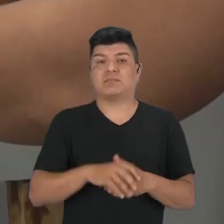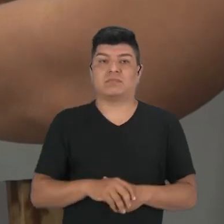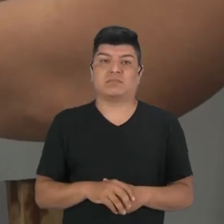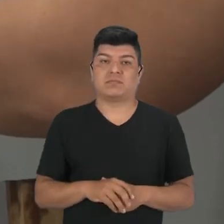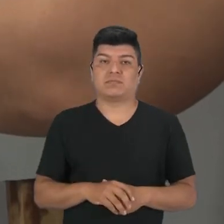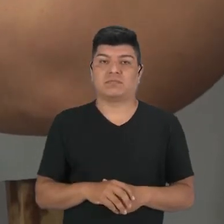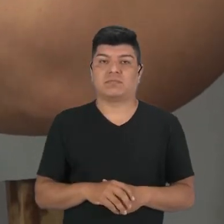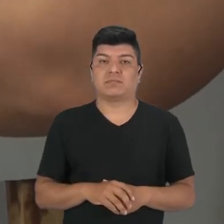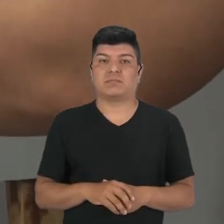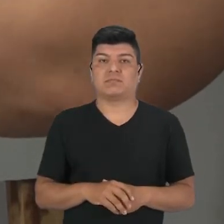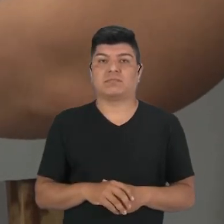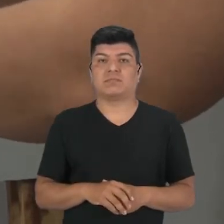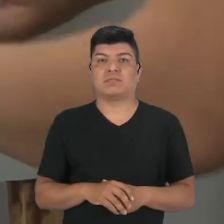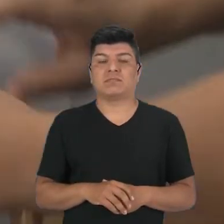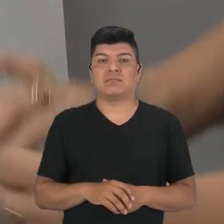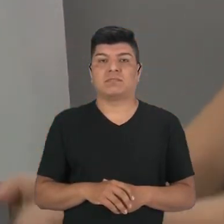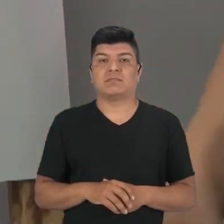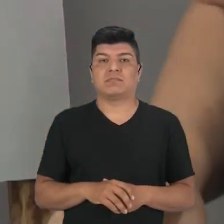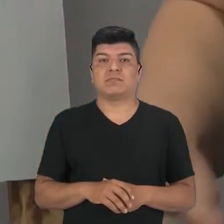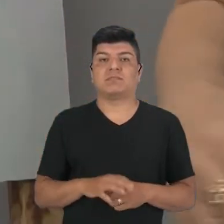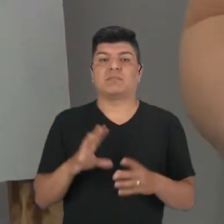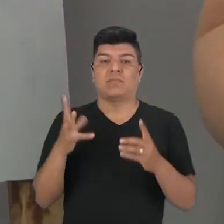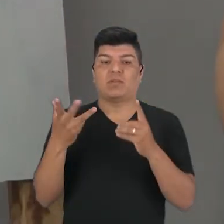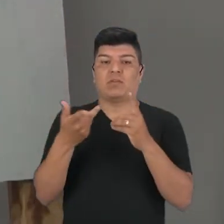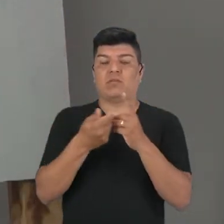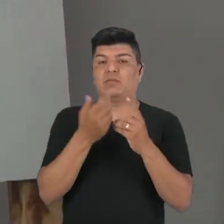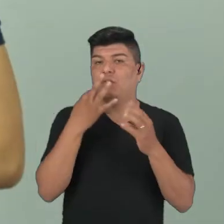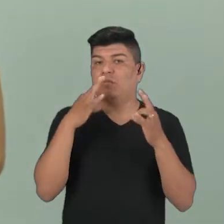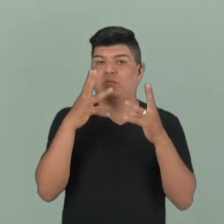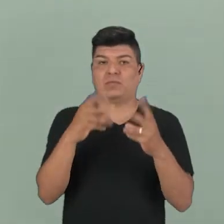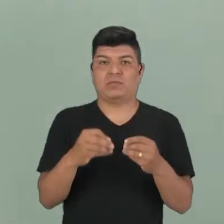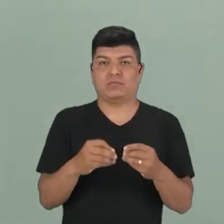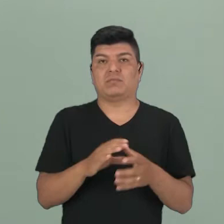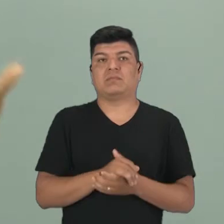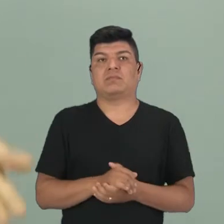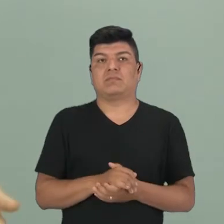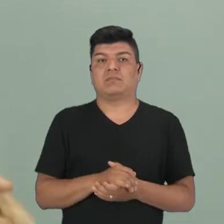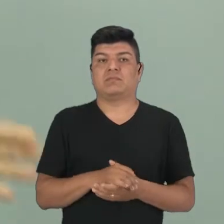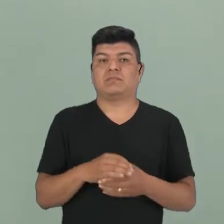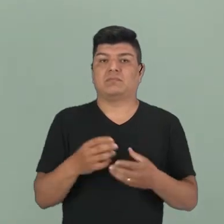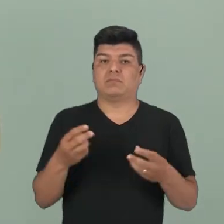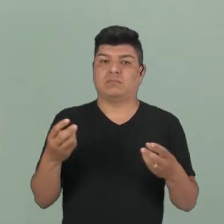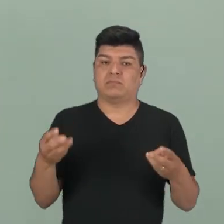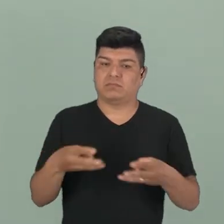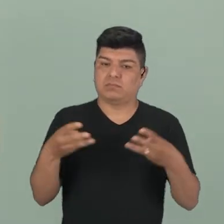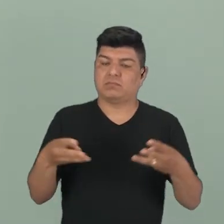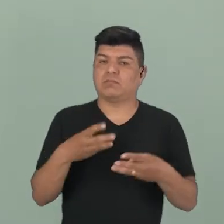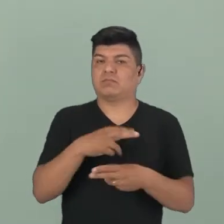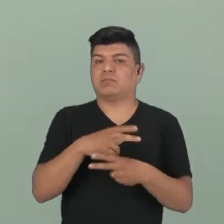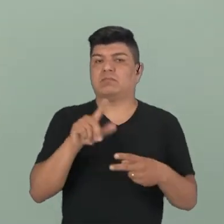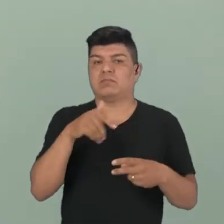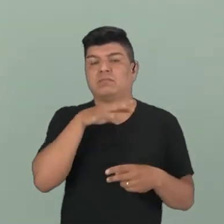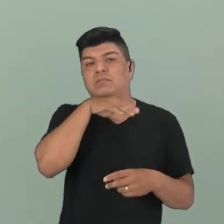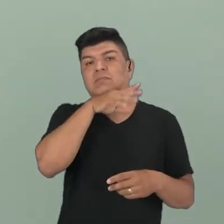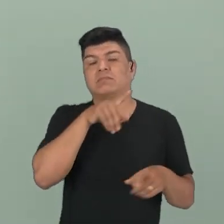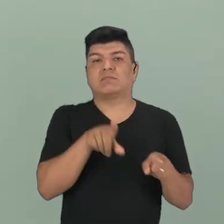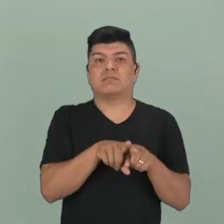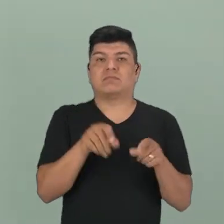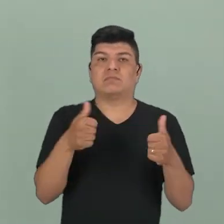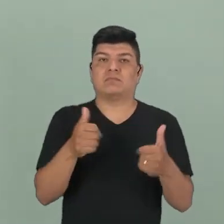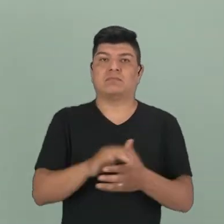só onívoro come de tudo ele como tanto vegetais com todos os animais